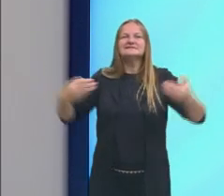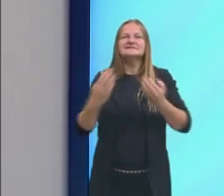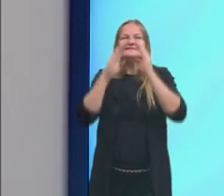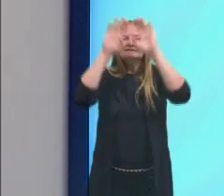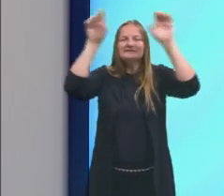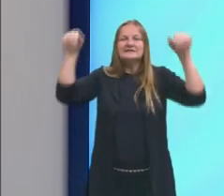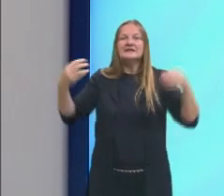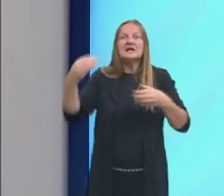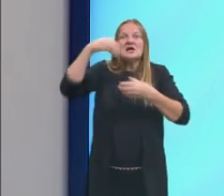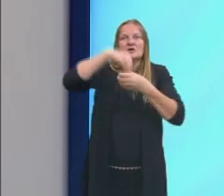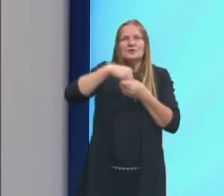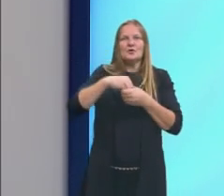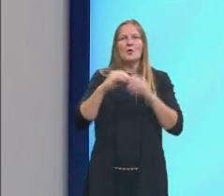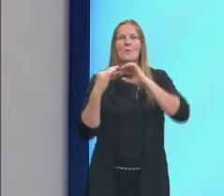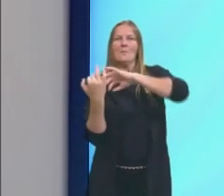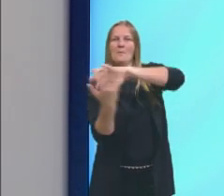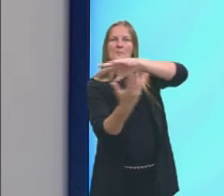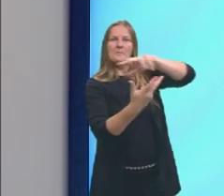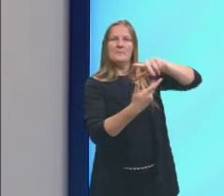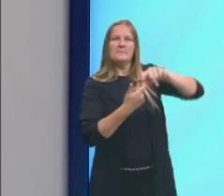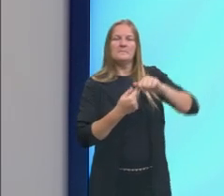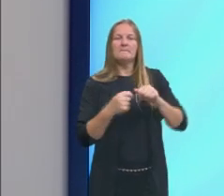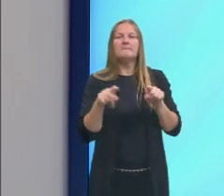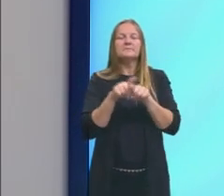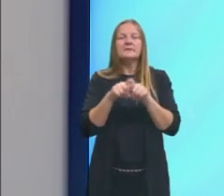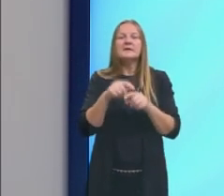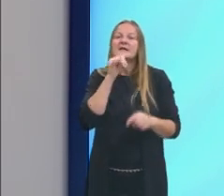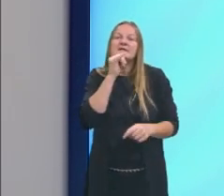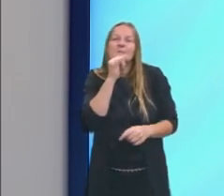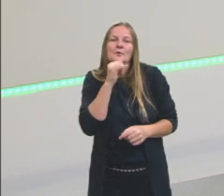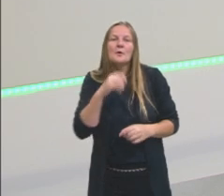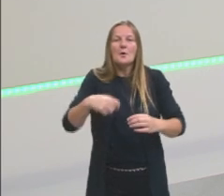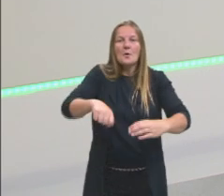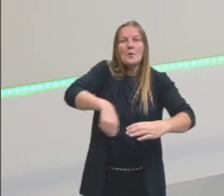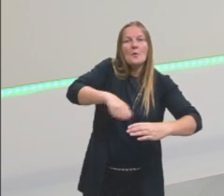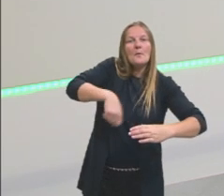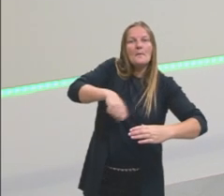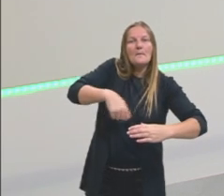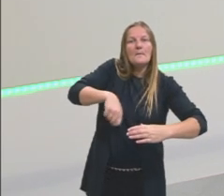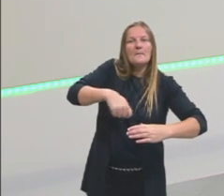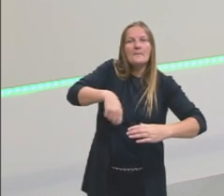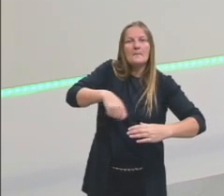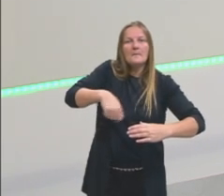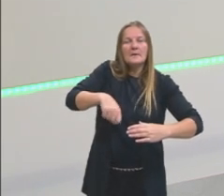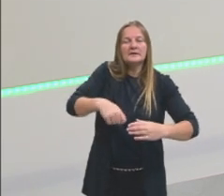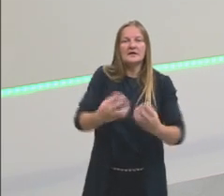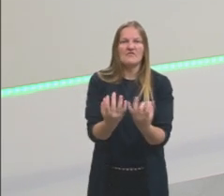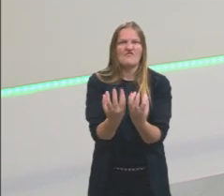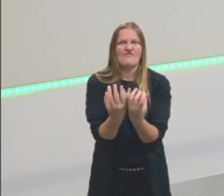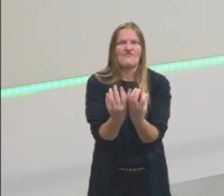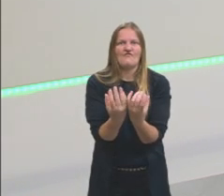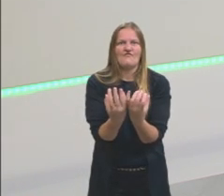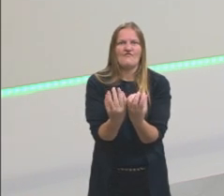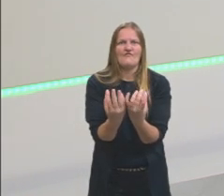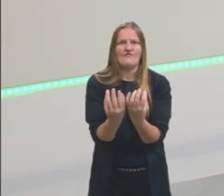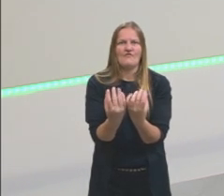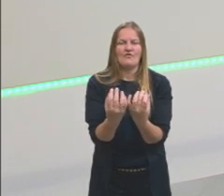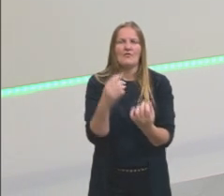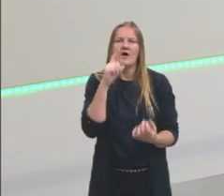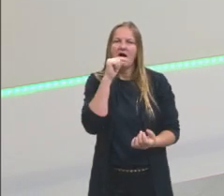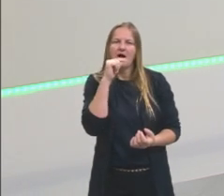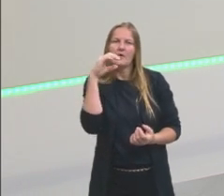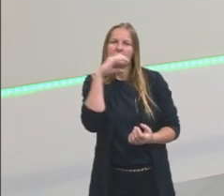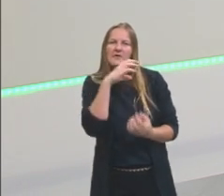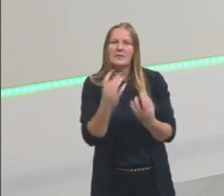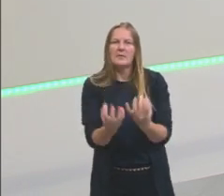do nosso planeta quando a gente coloca uma panela né sobre o fogo não é uma panela de água